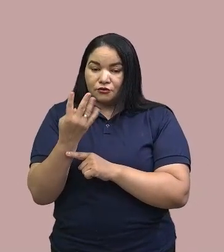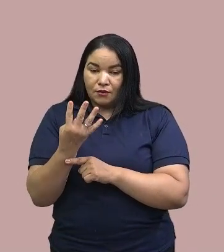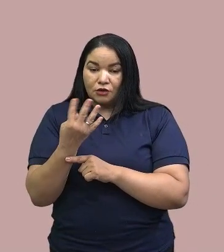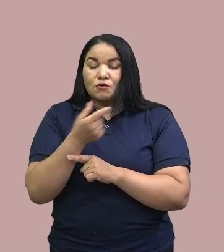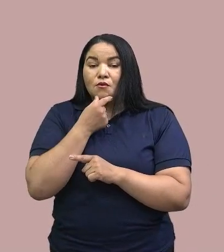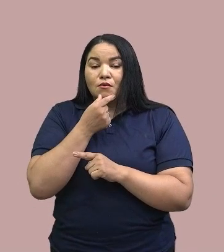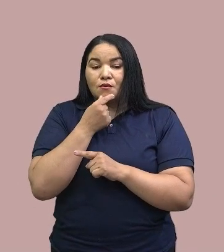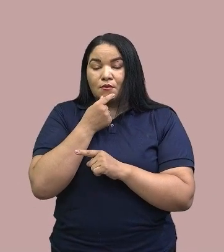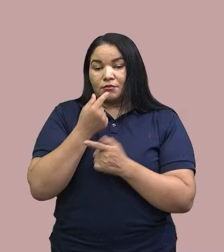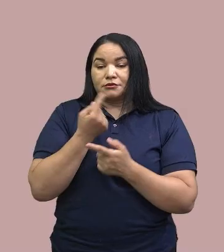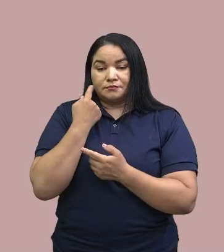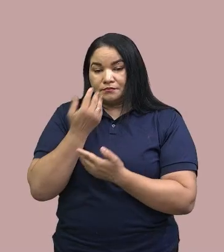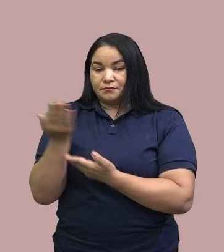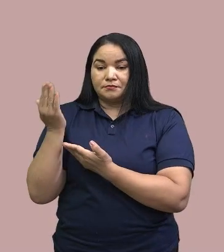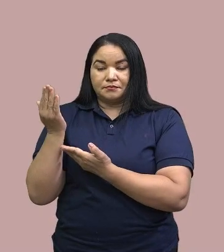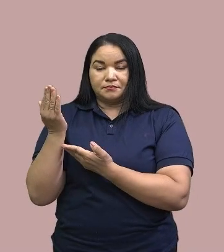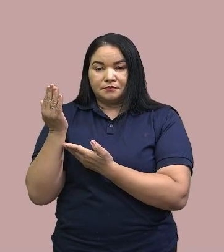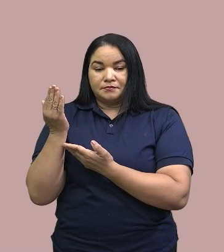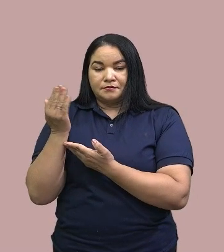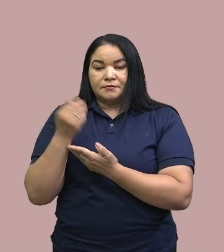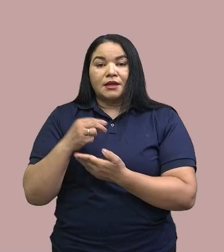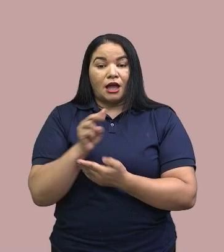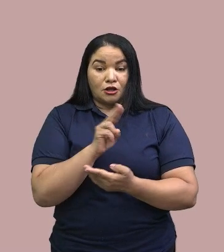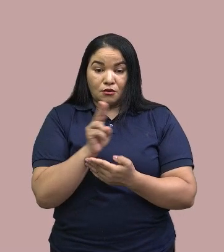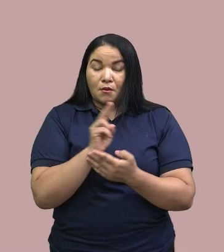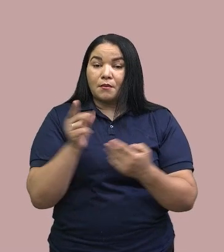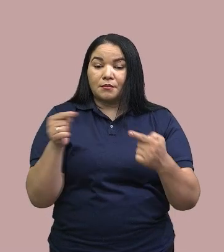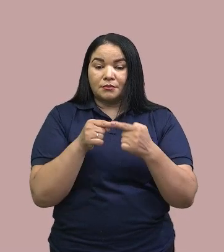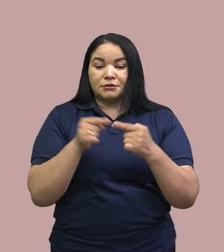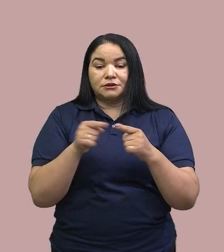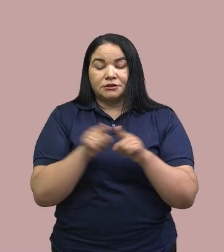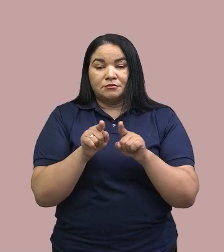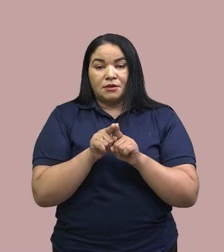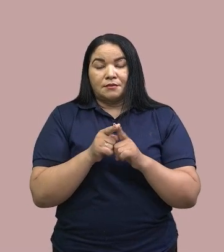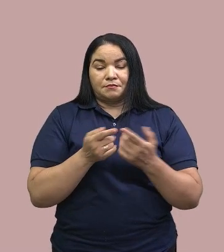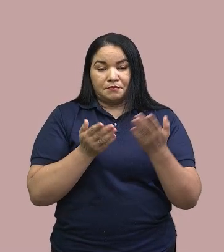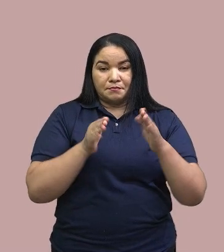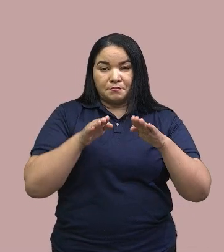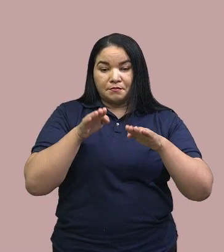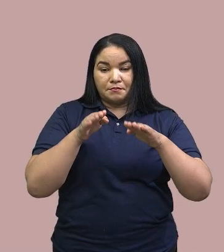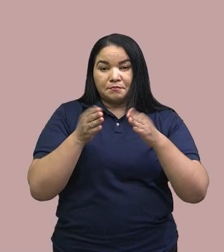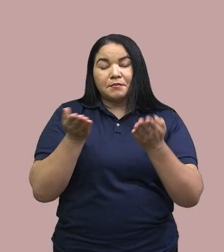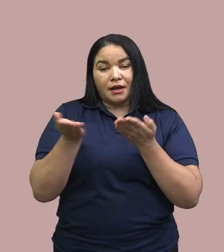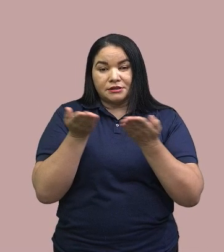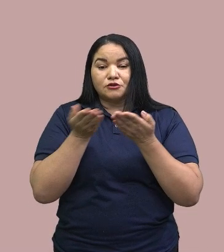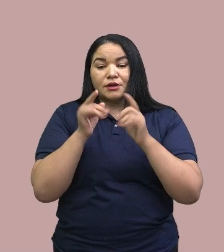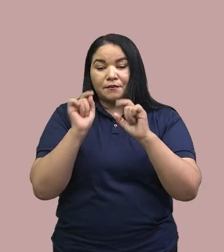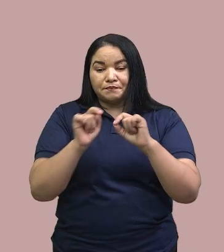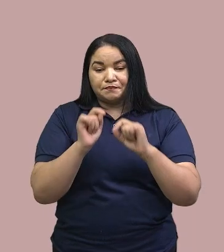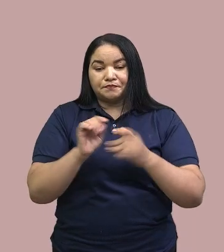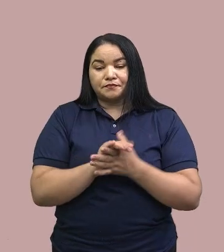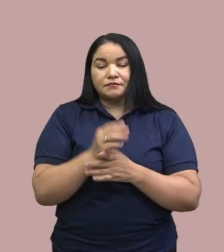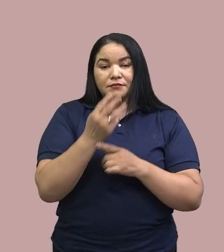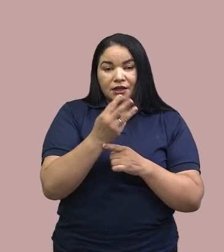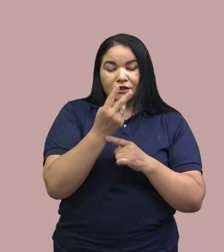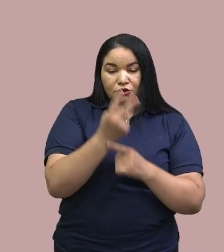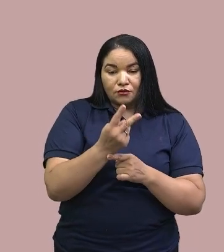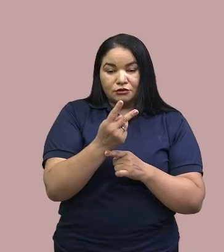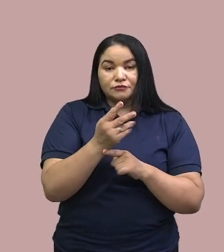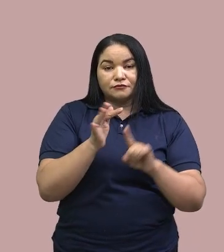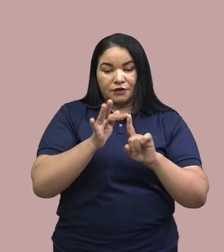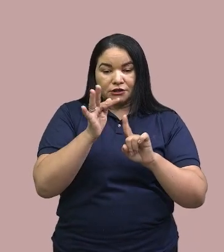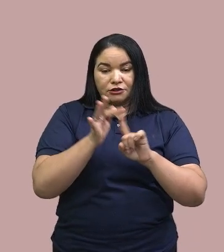físico Gabriel Fahrenheit. Ela se baseia em 32 graus Fahrenheit como ponto de fusão da água